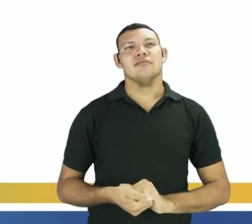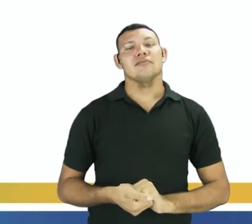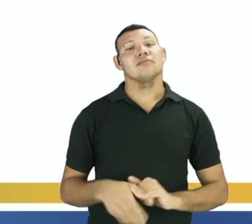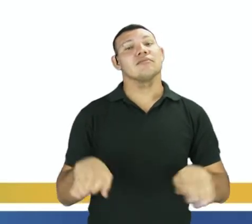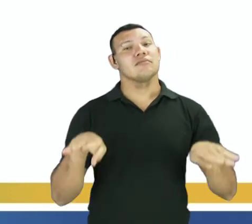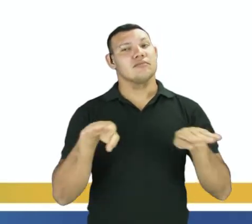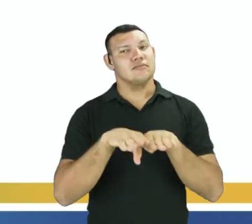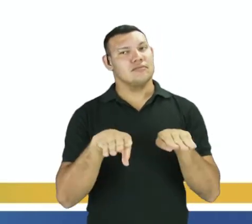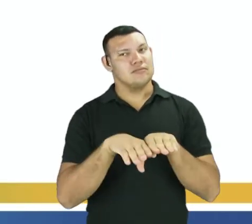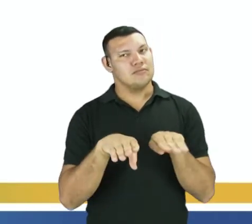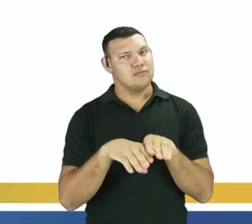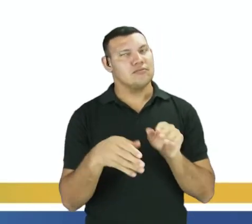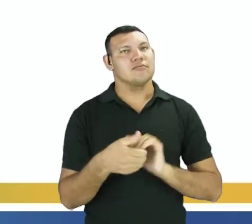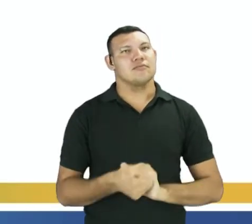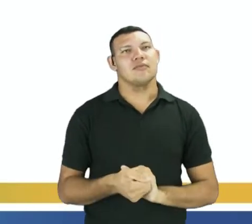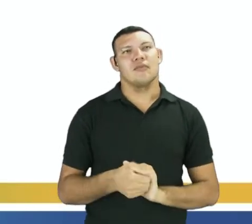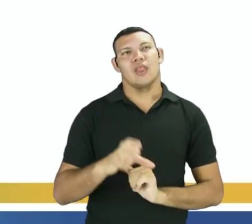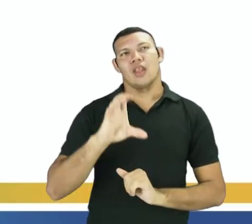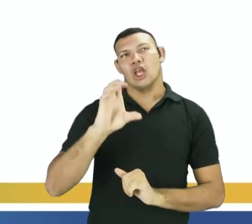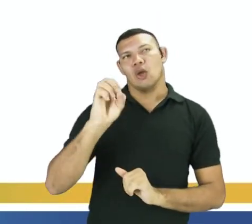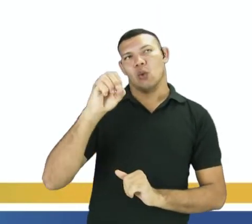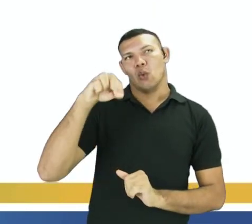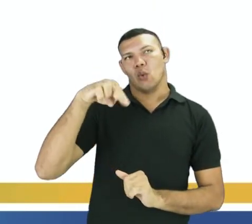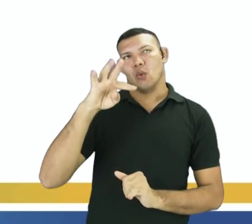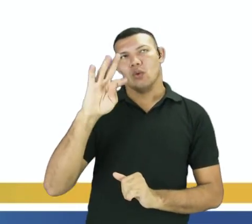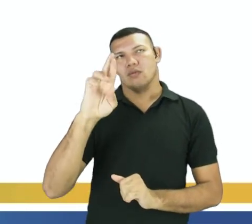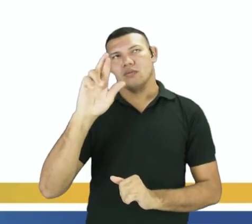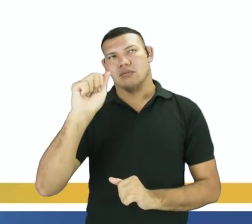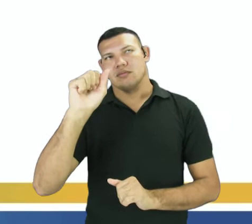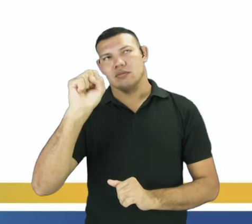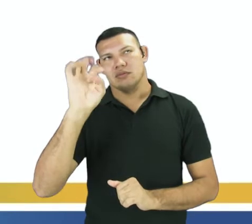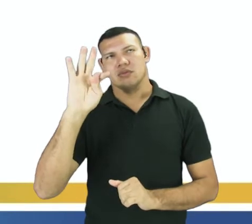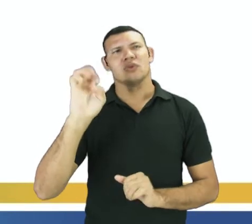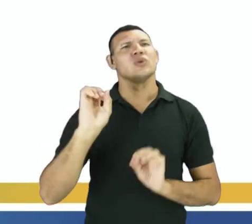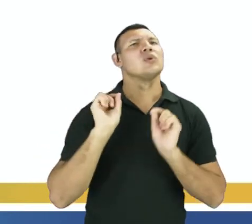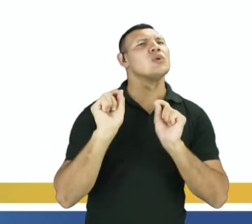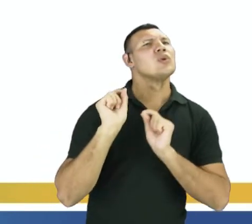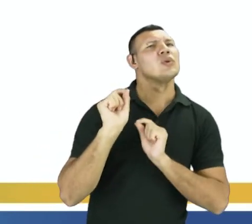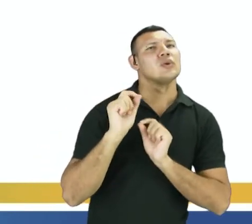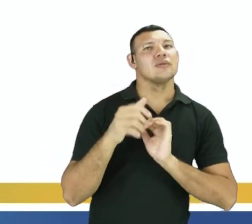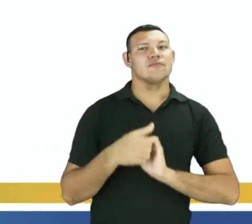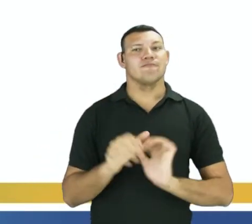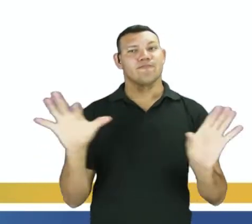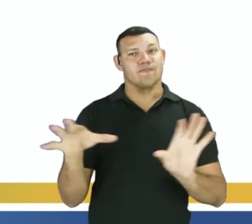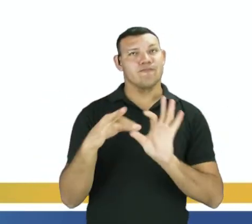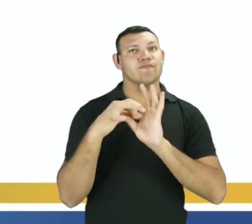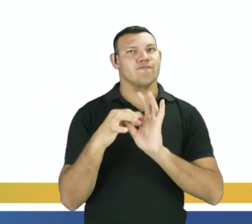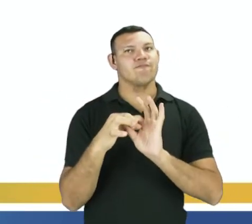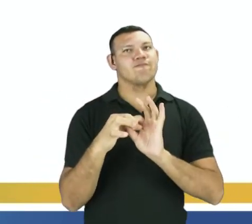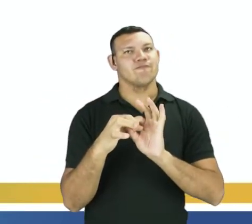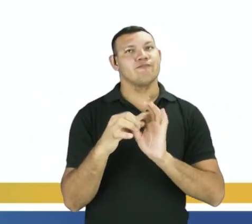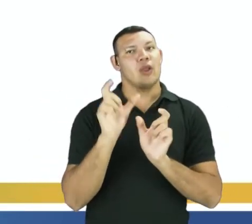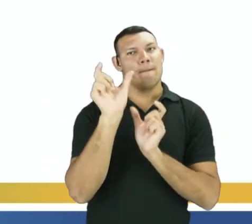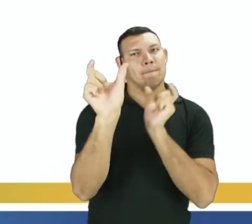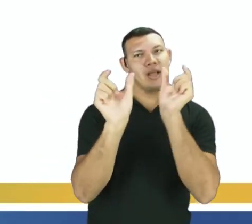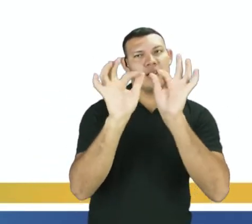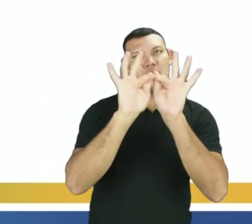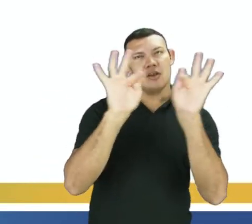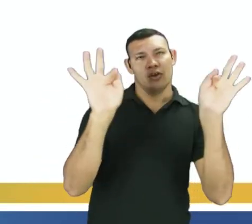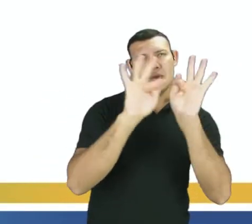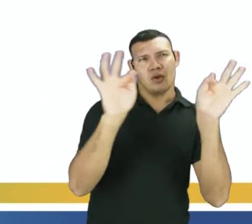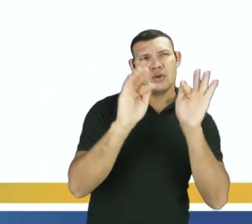Tenemos también de contraste. ¿Qué es eso, profesor? Los conectores de contraste son palabras o frases